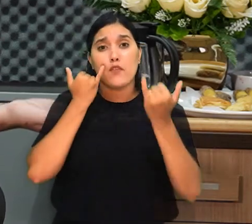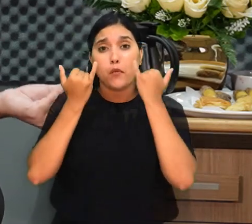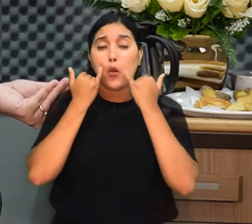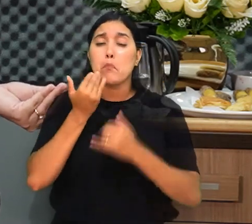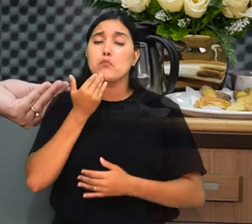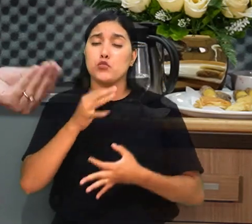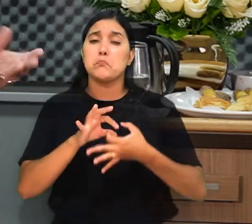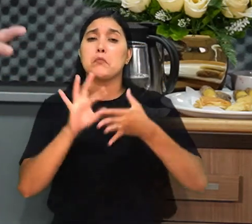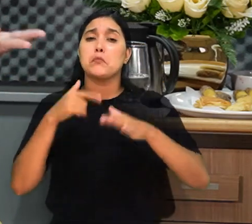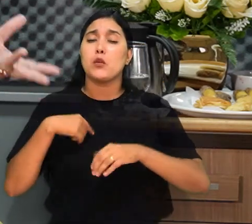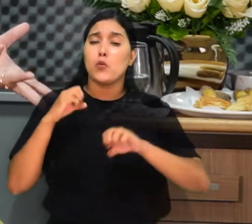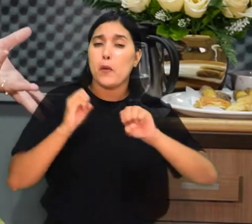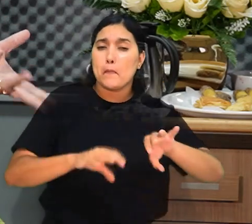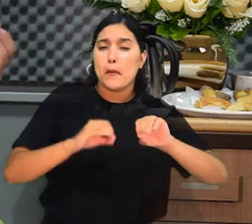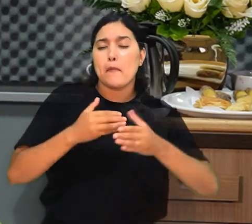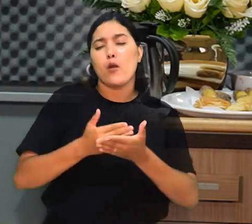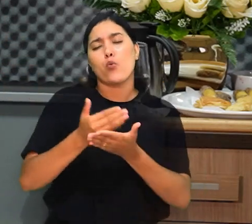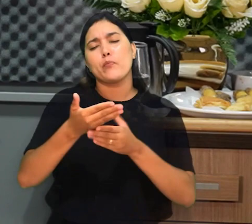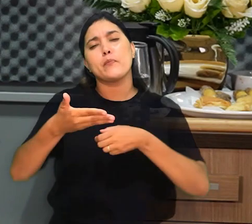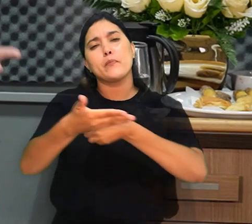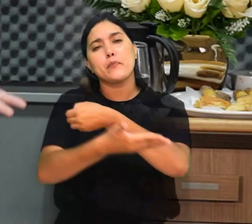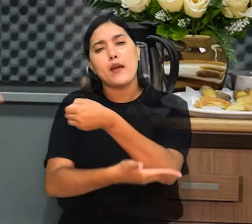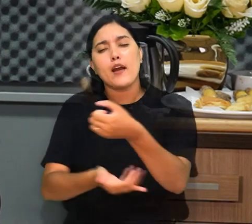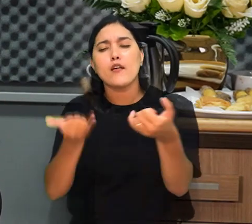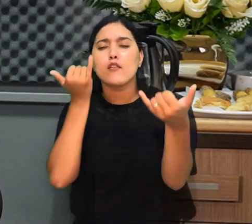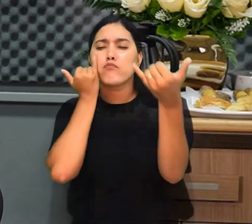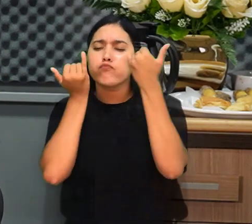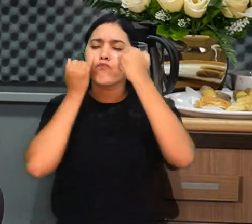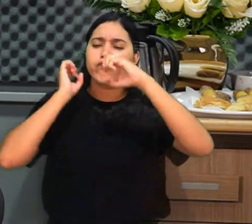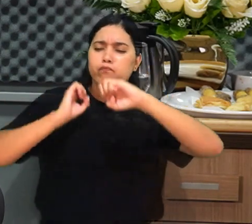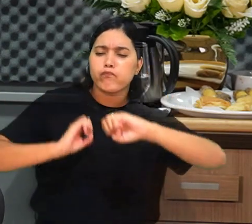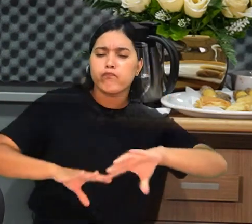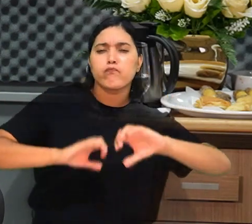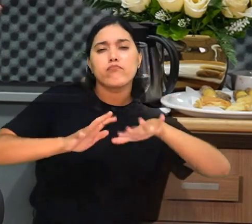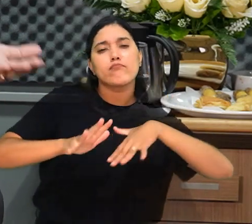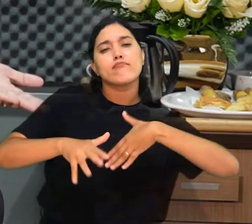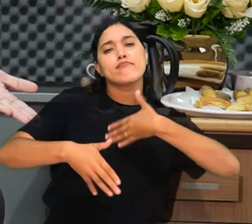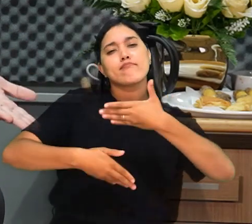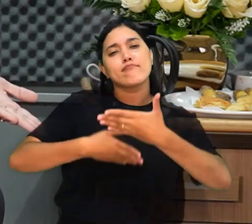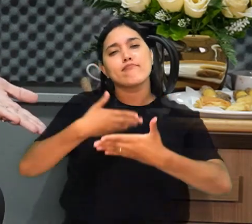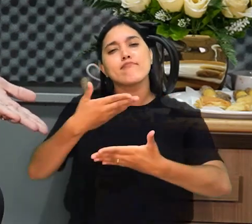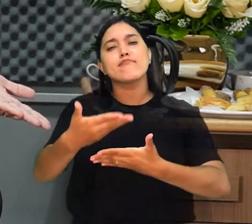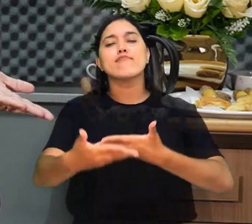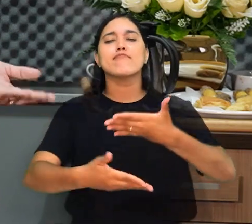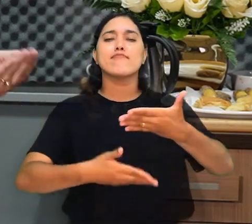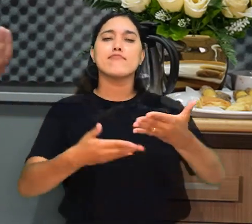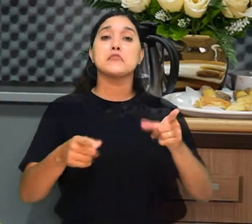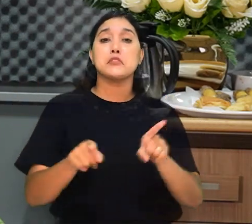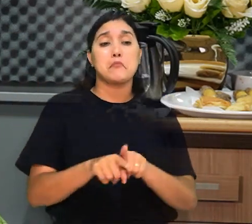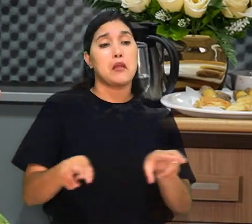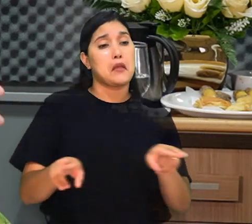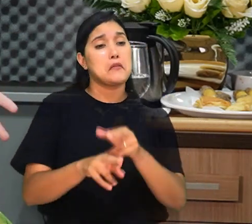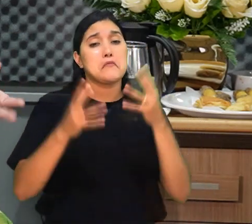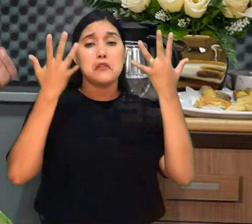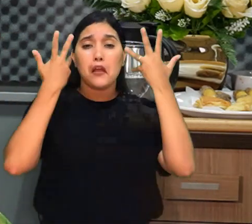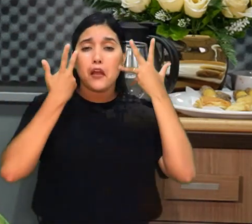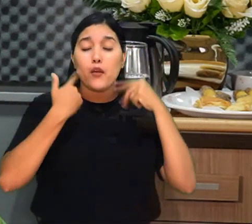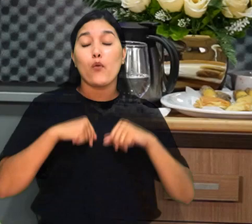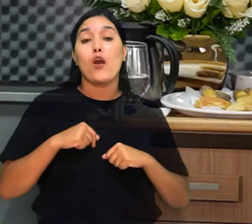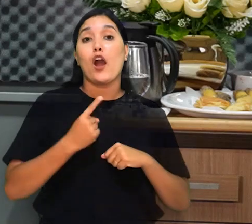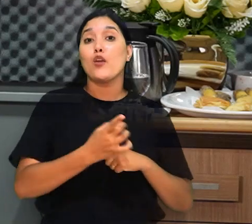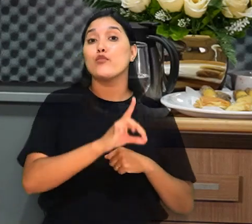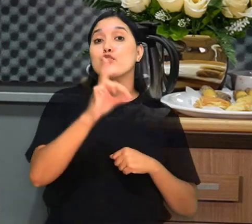pedi permissão, né? Já que ele era surdo, ele não sabia muito, pedi permissão para poder dar aulas para eles. Então, ele foi começando com o